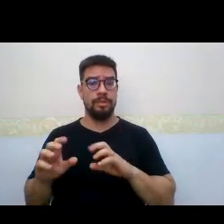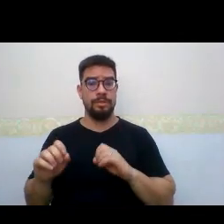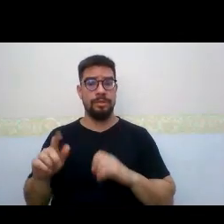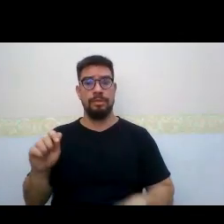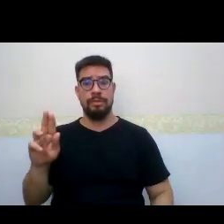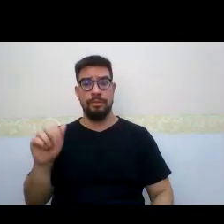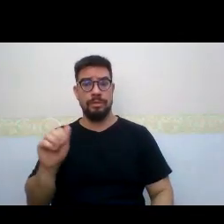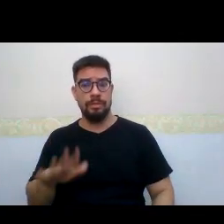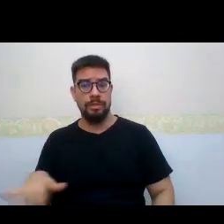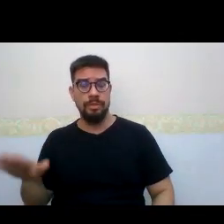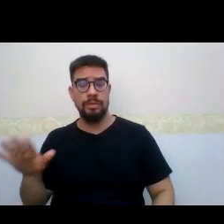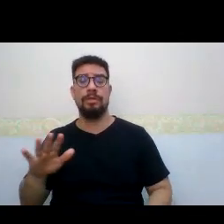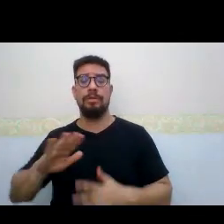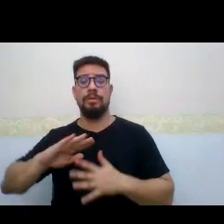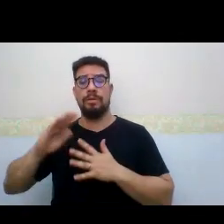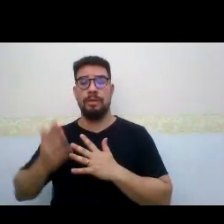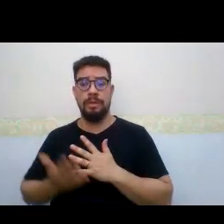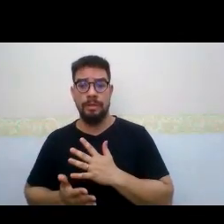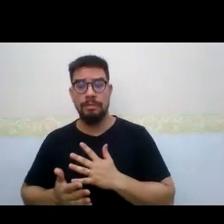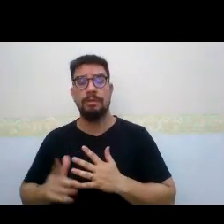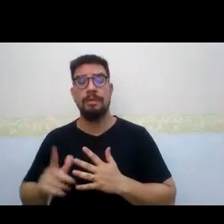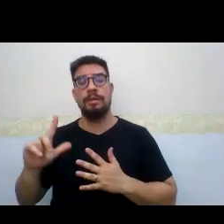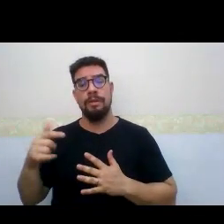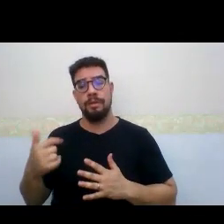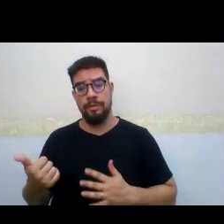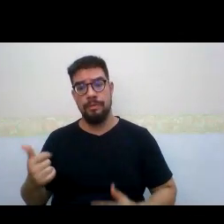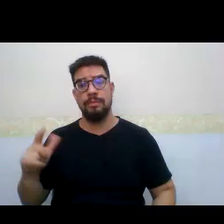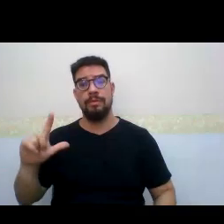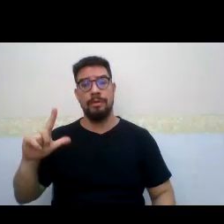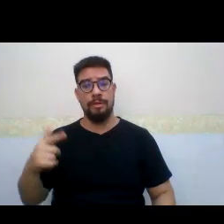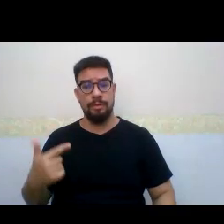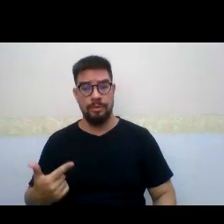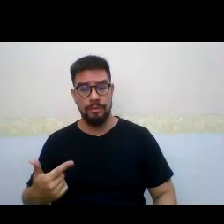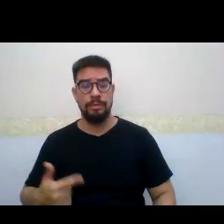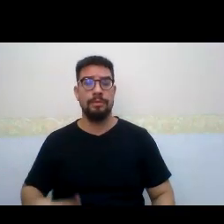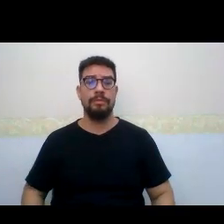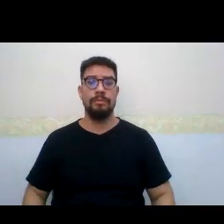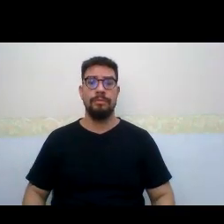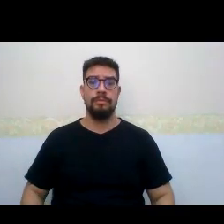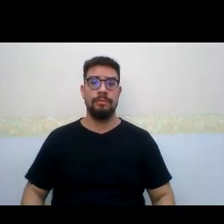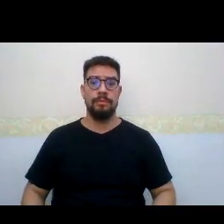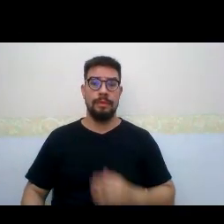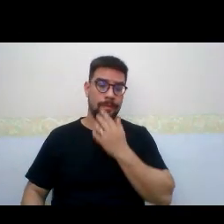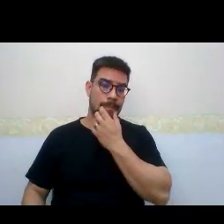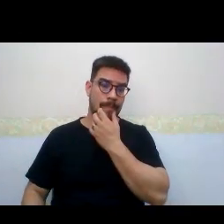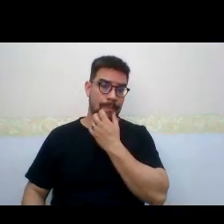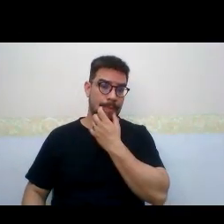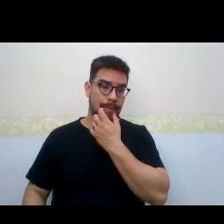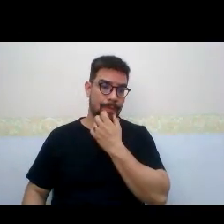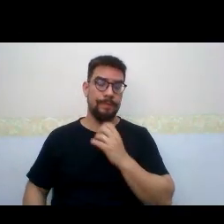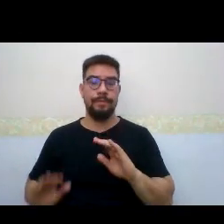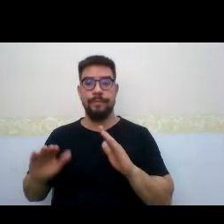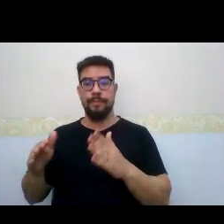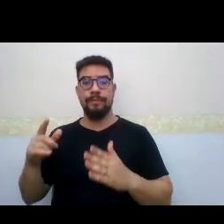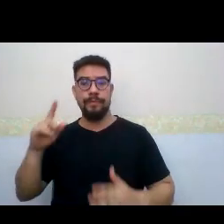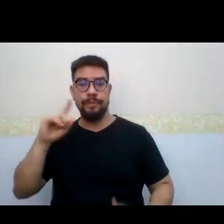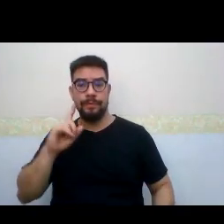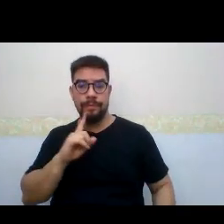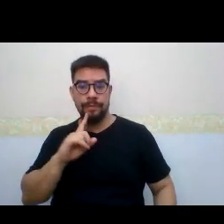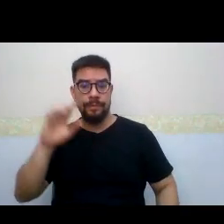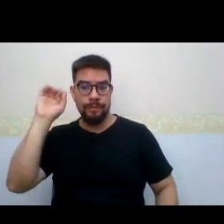línguas, de Libras como primeira língua e segunda língua, como primeira e segunda língua para surdos e